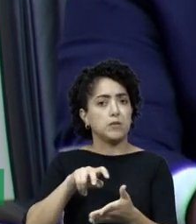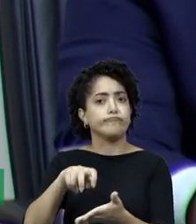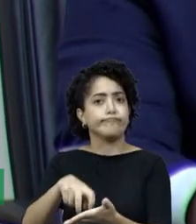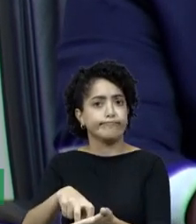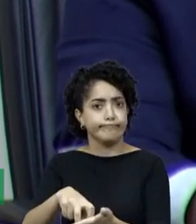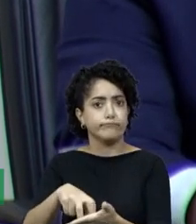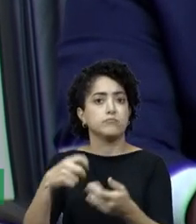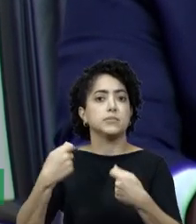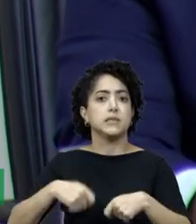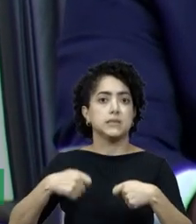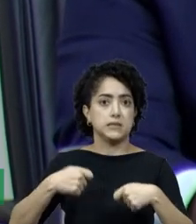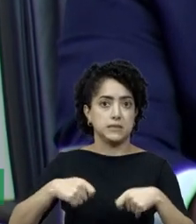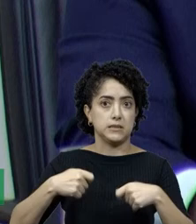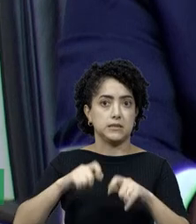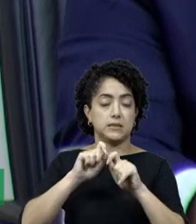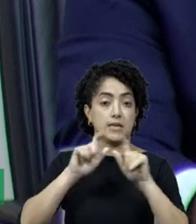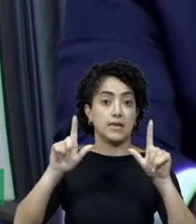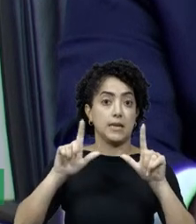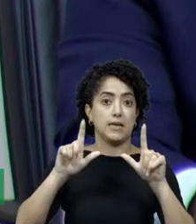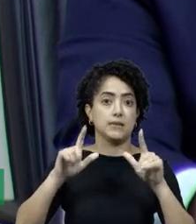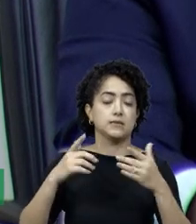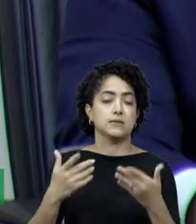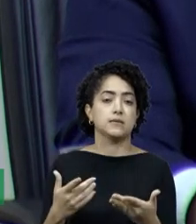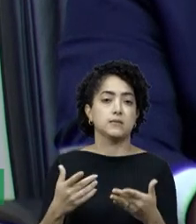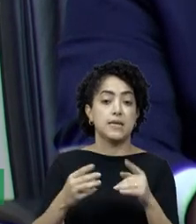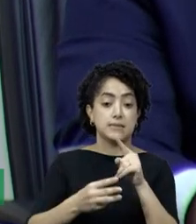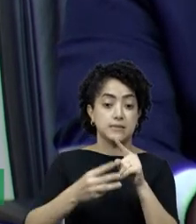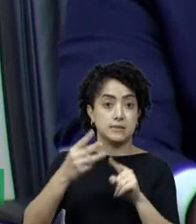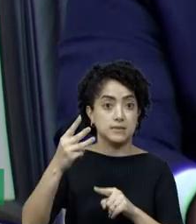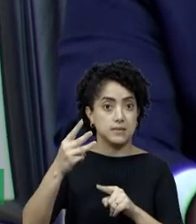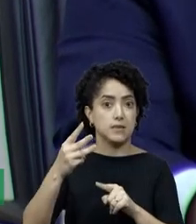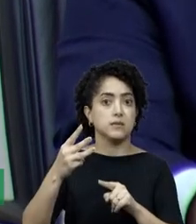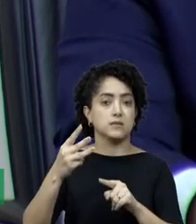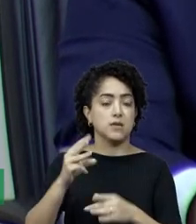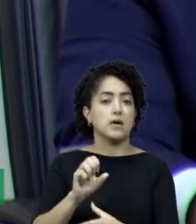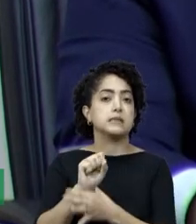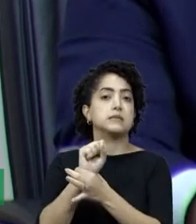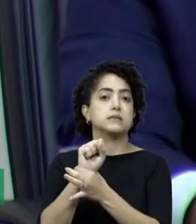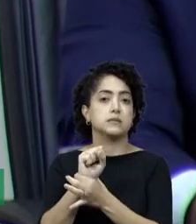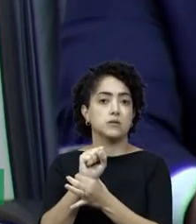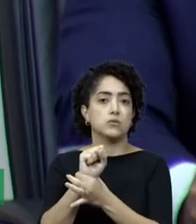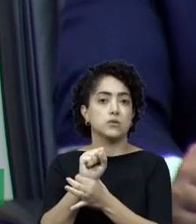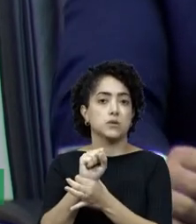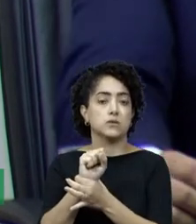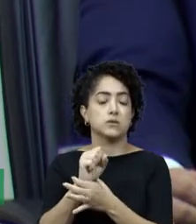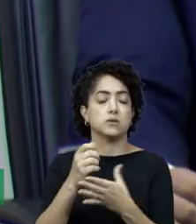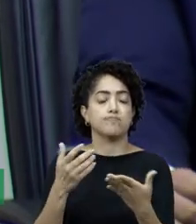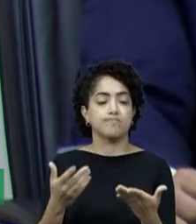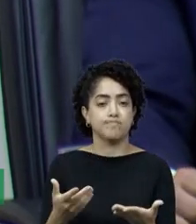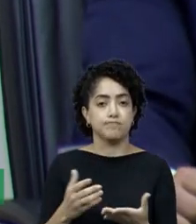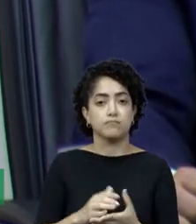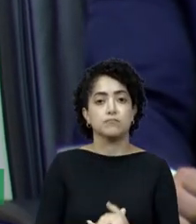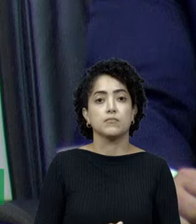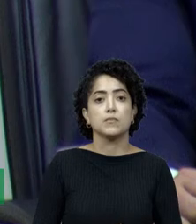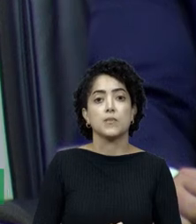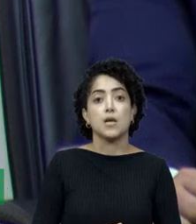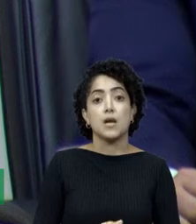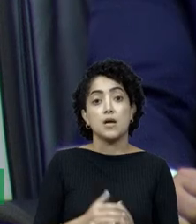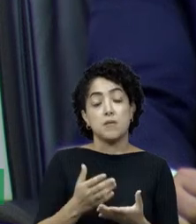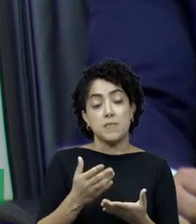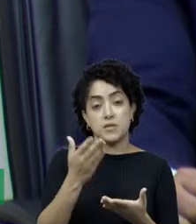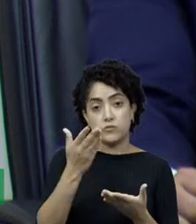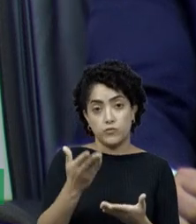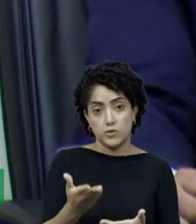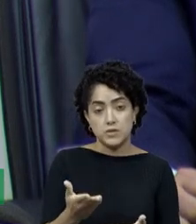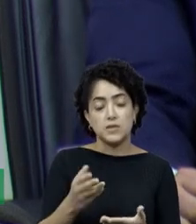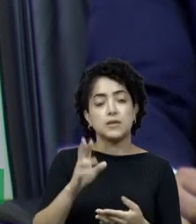é preciso estar alerta a esse tripé, né, para podermos dar segurança ao cidadão catarinense. Mas Vossa Excelência tem